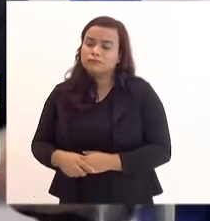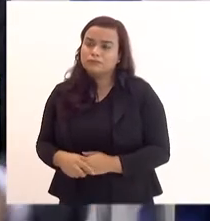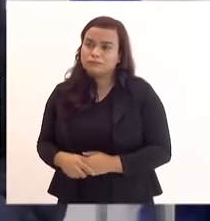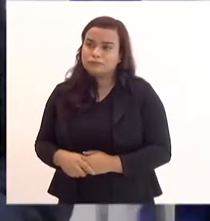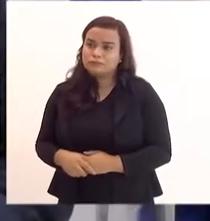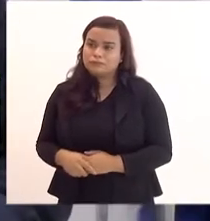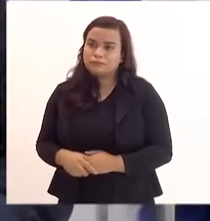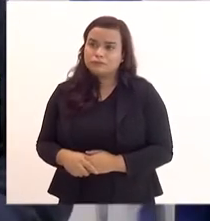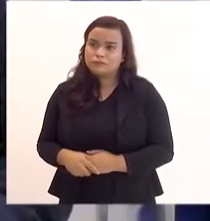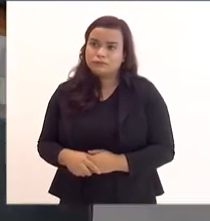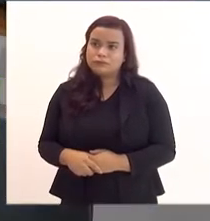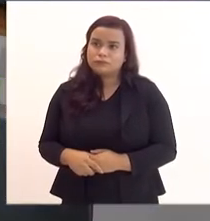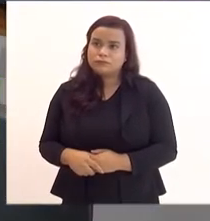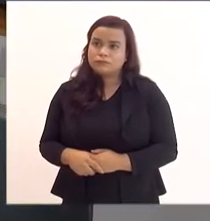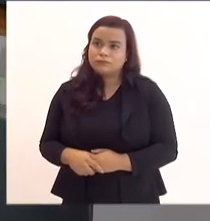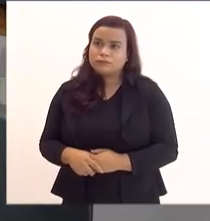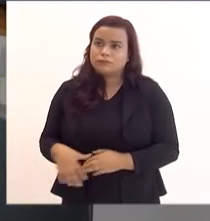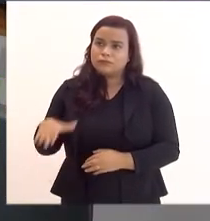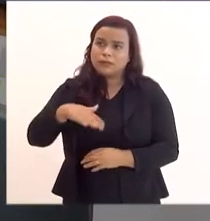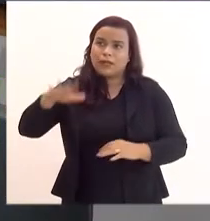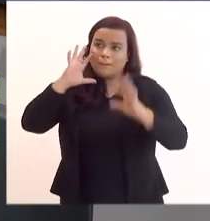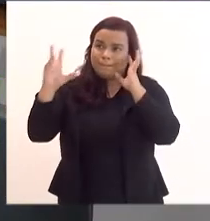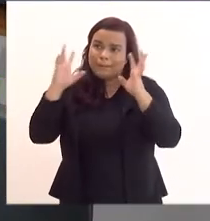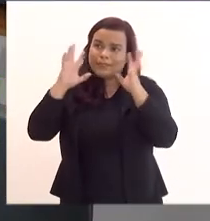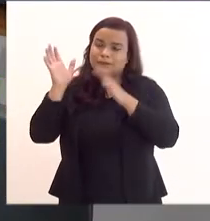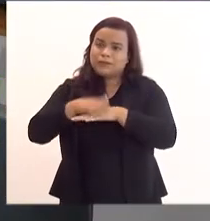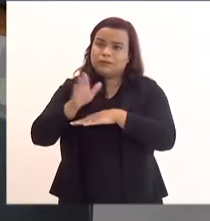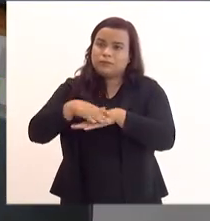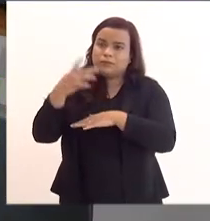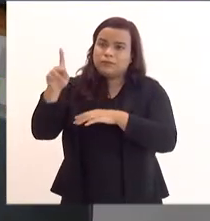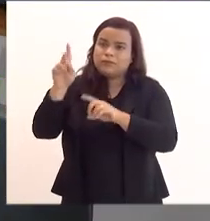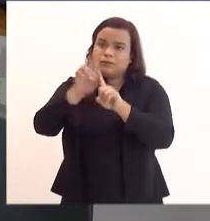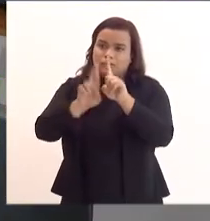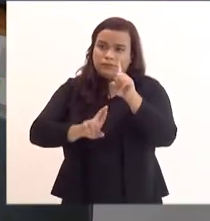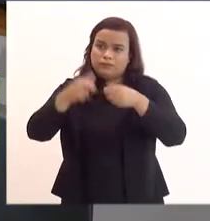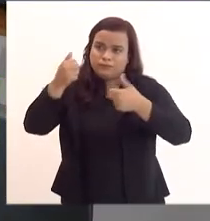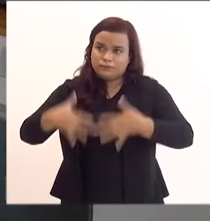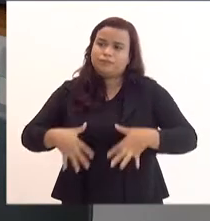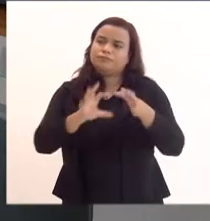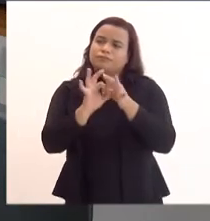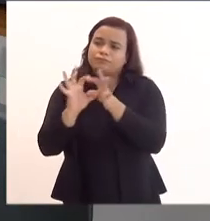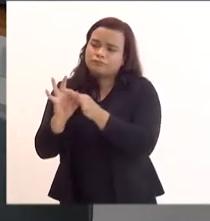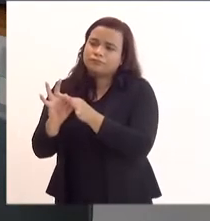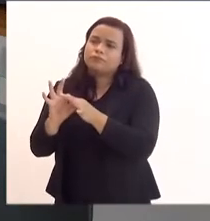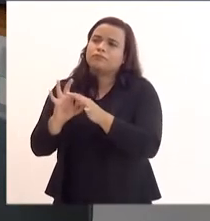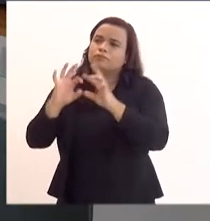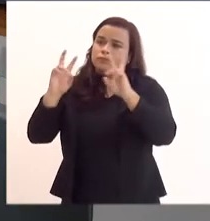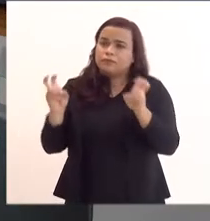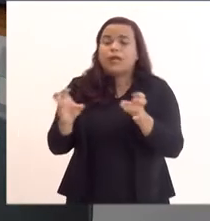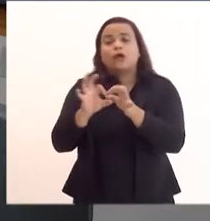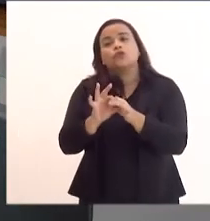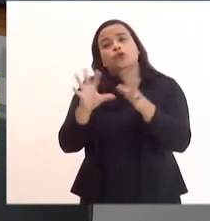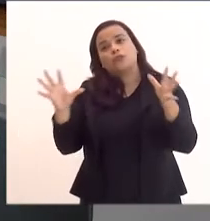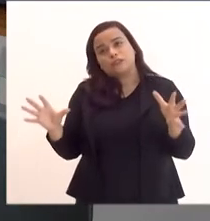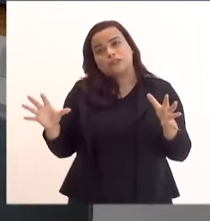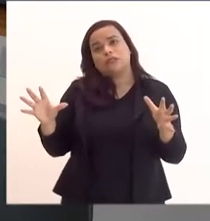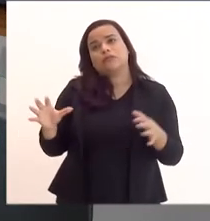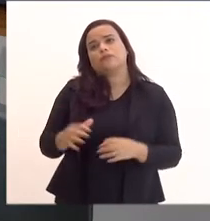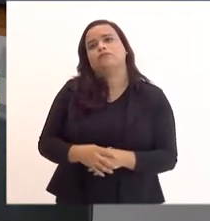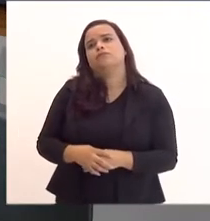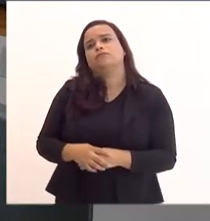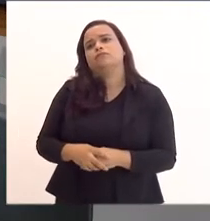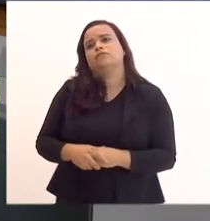âmbito, na lógica apresentada pelo relator, que é pela um autorizativo, sendo passível